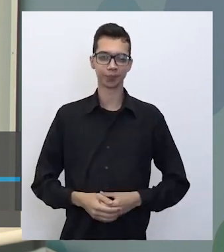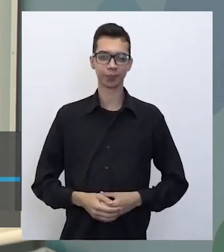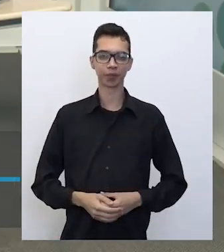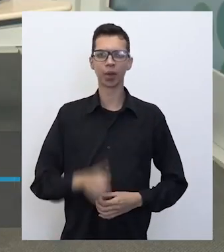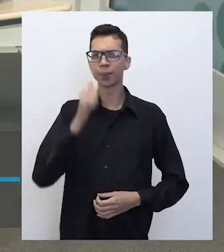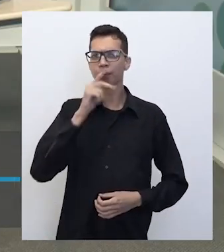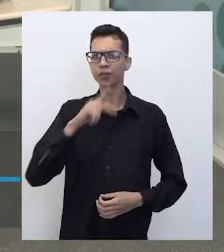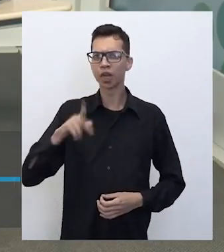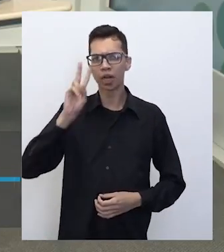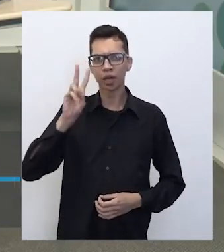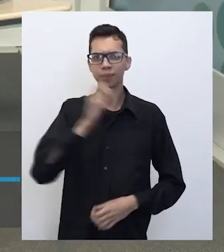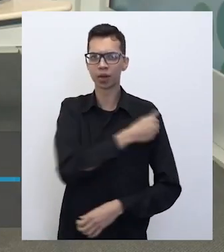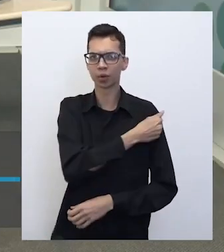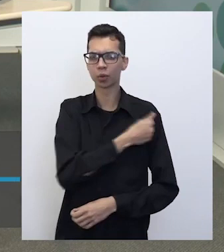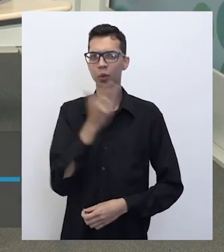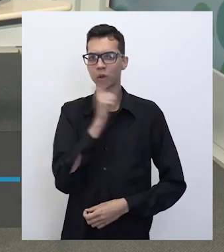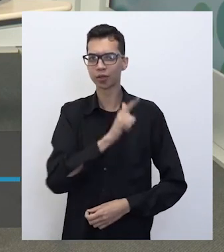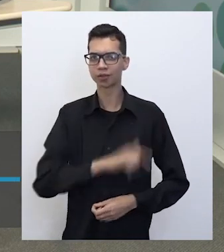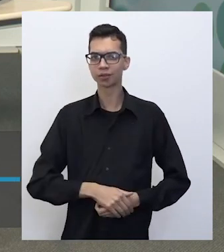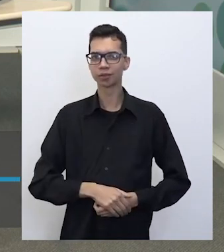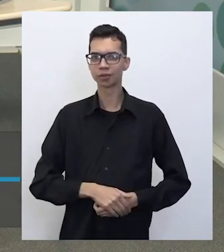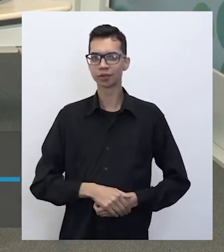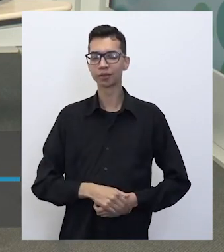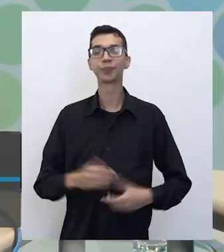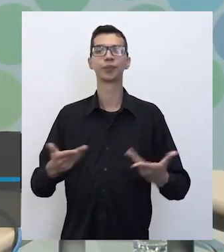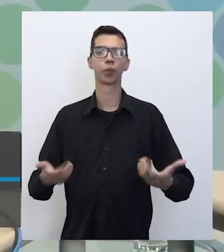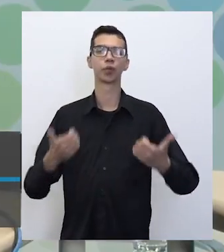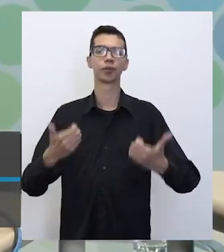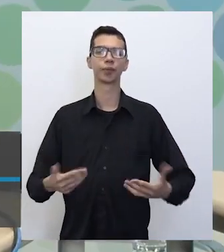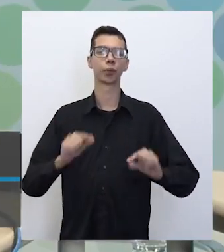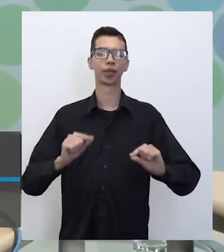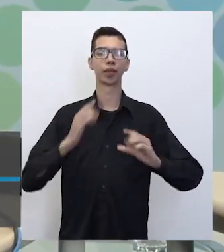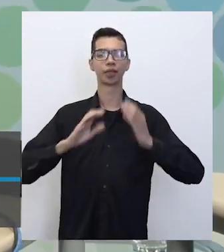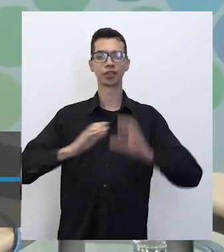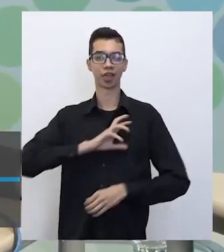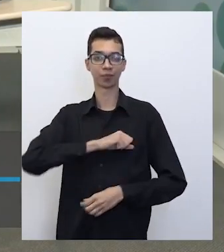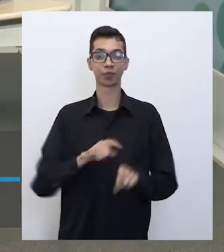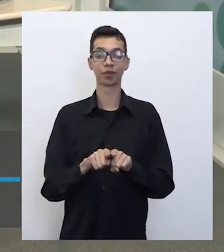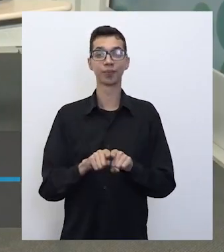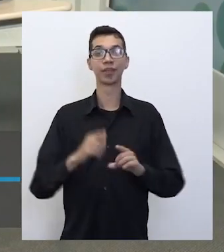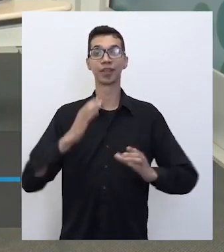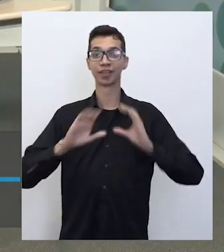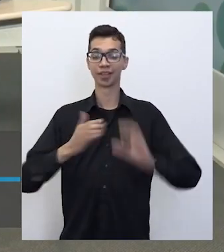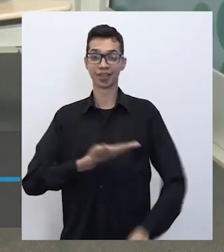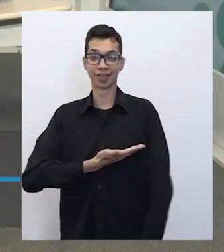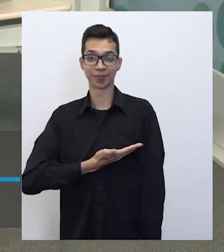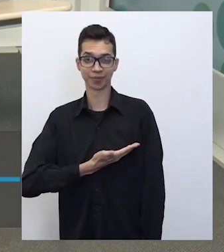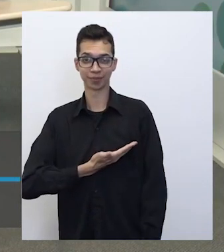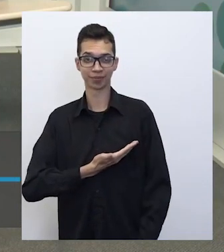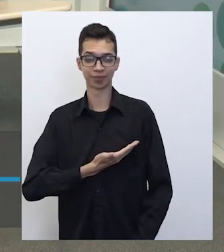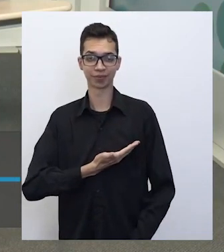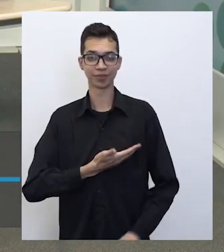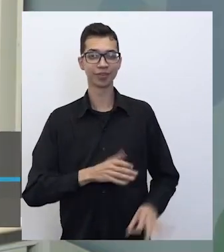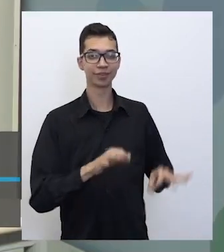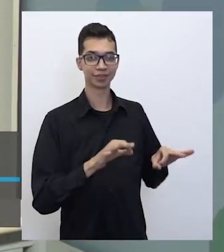lembrar? Então, eles estão aqui falando cantiga de amor e cantiga de amigo. É isso, professor? Tá certo? Exatamente. Cantiga de amor e cantiga de amigo são